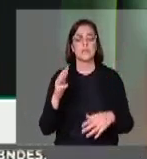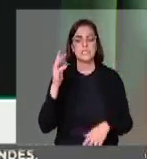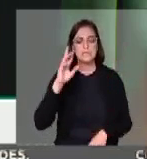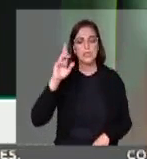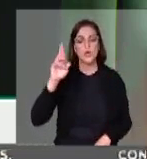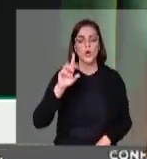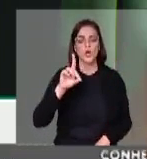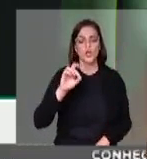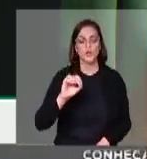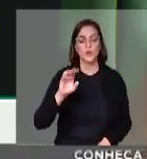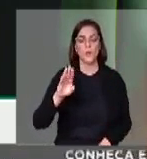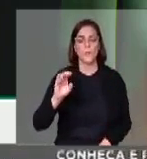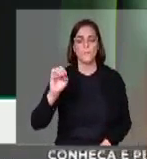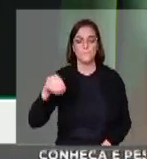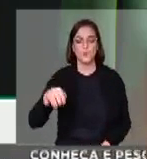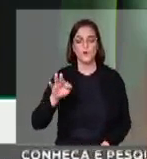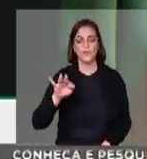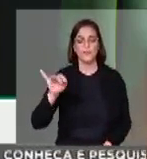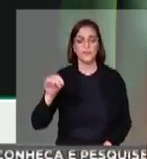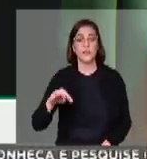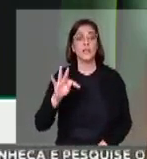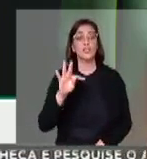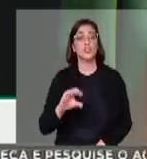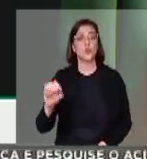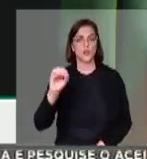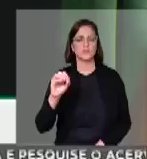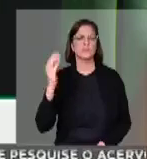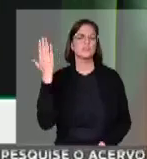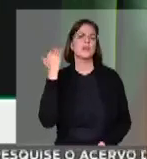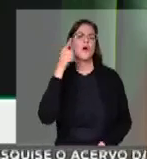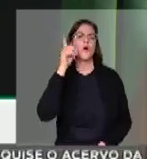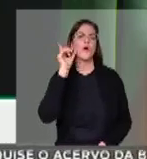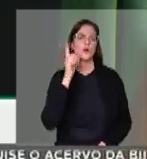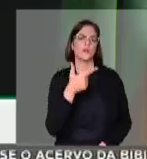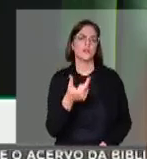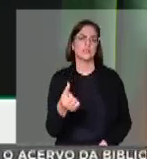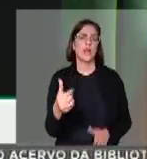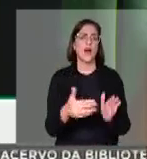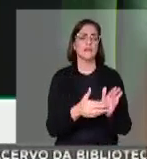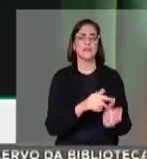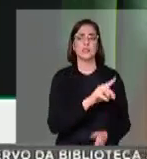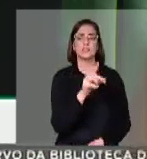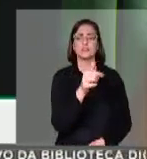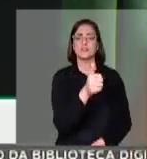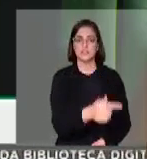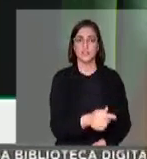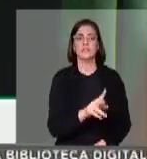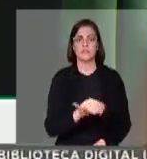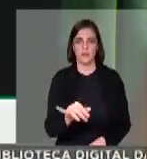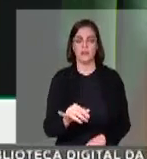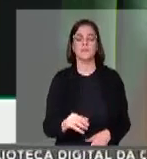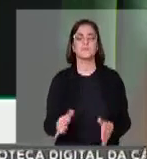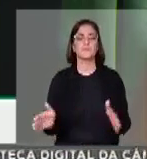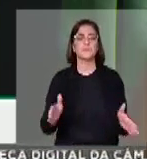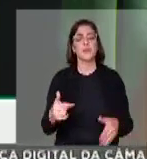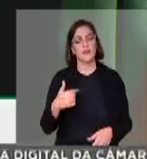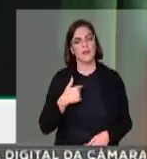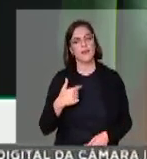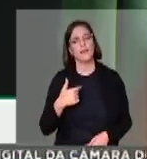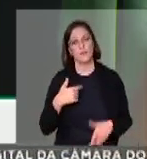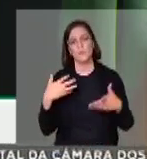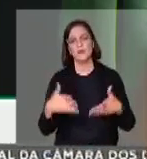se realiza no município de Natividade, no estado de Tocantins. Começou ontem, dia 6, vai até o dia 17. E esse deputado, como todo bom